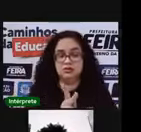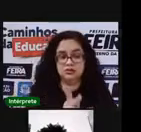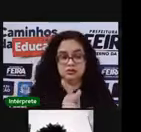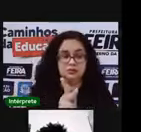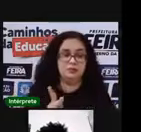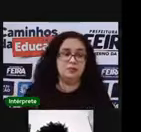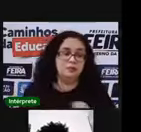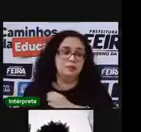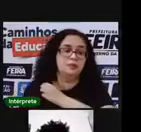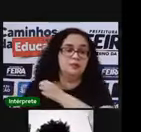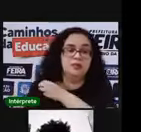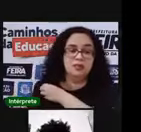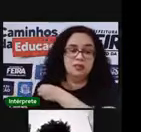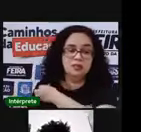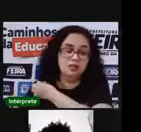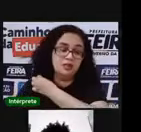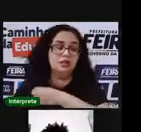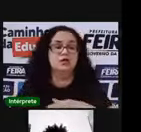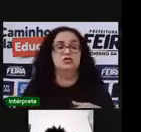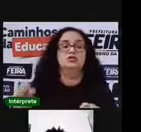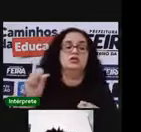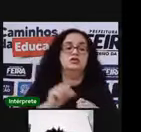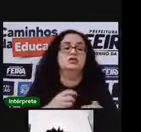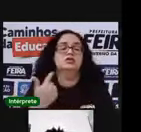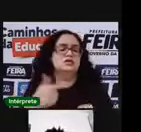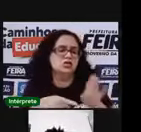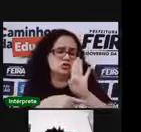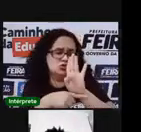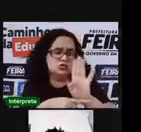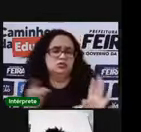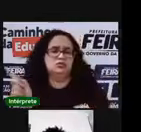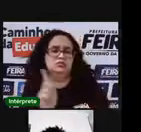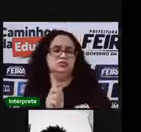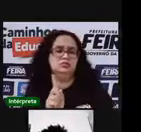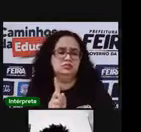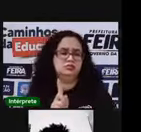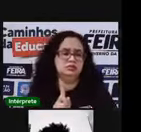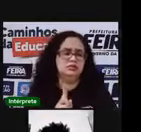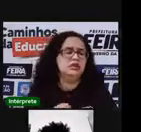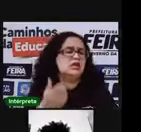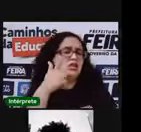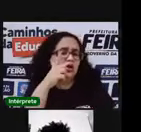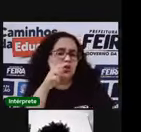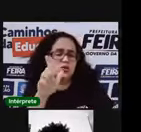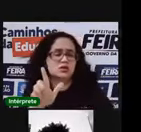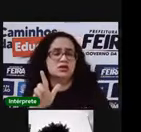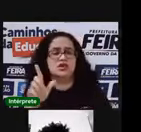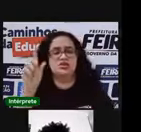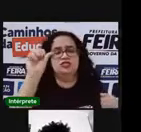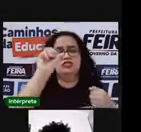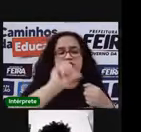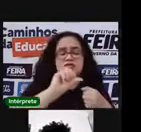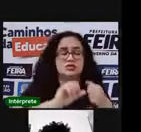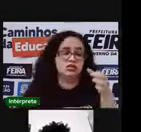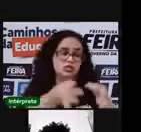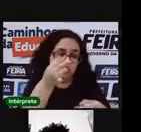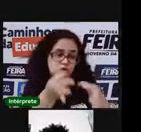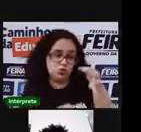tá? Quem também não faz isso, não está sendo solidário, não. Quem não consegue construir de forma